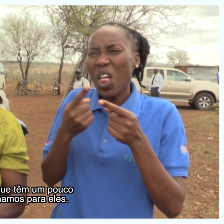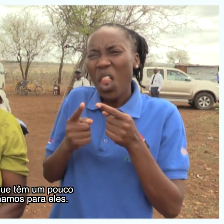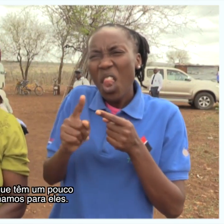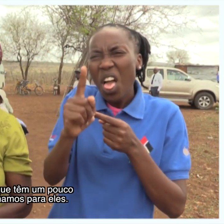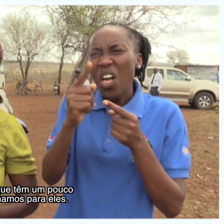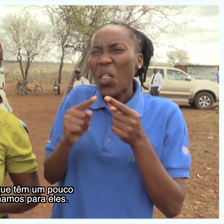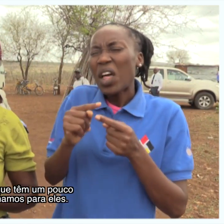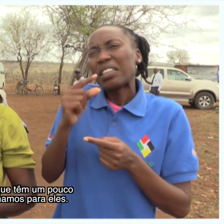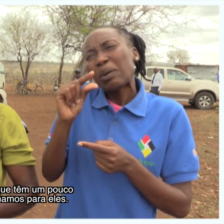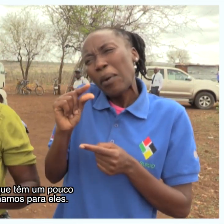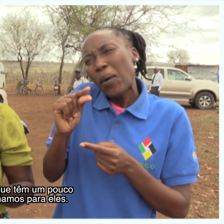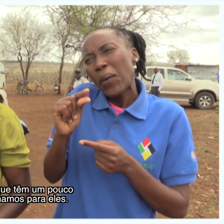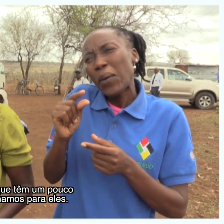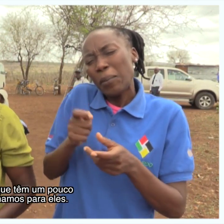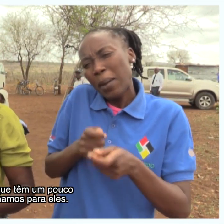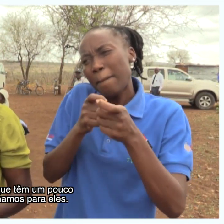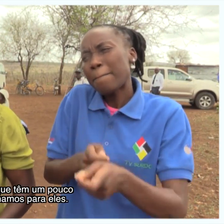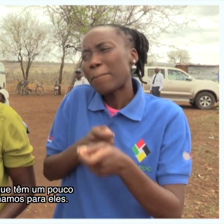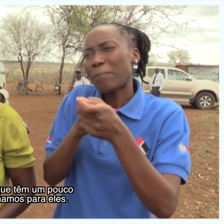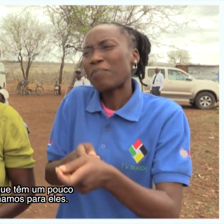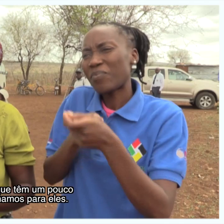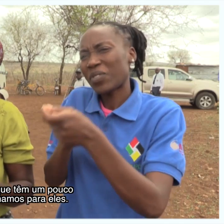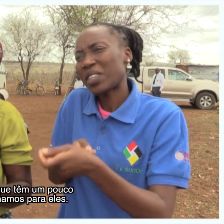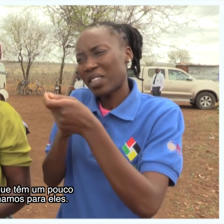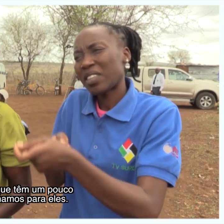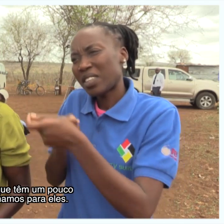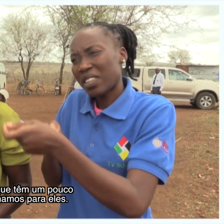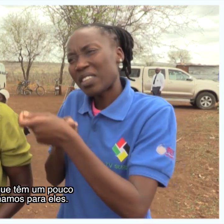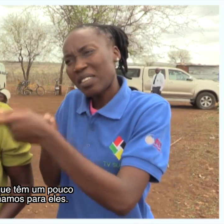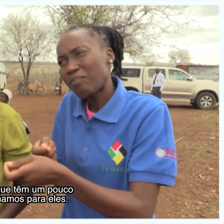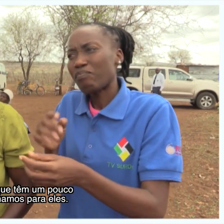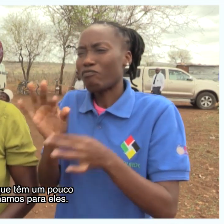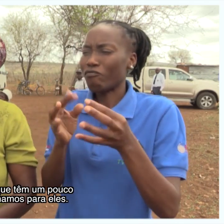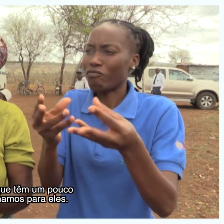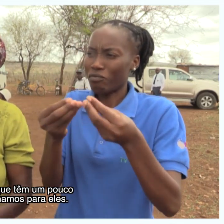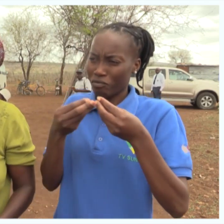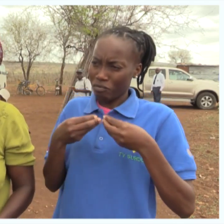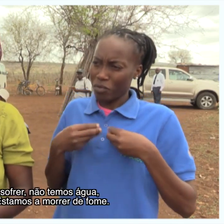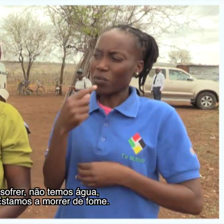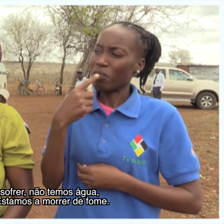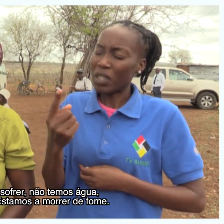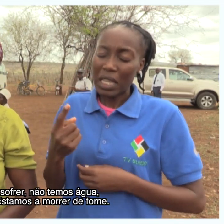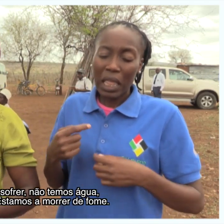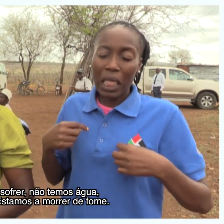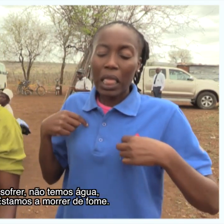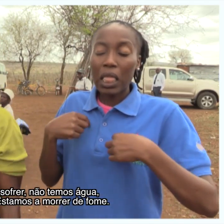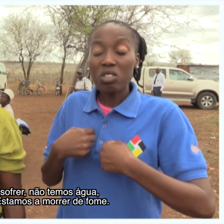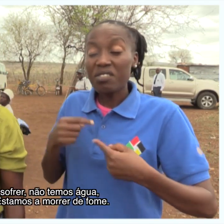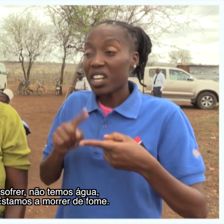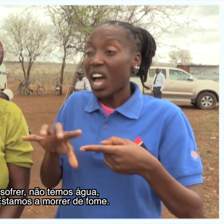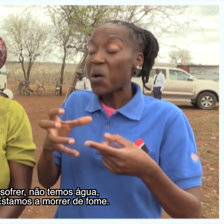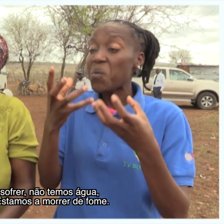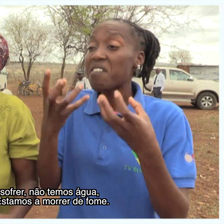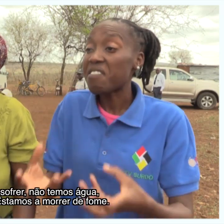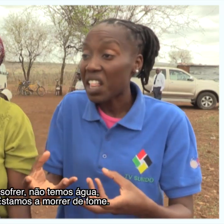trabalhamos para aqueles que têm um pouco. Aqui estamos a sofrer, não temos água, não temos nada,